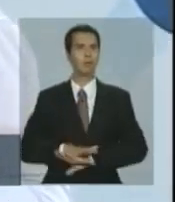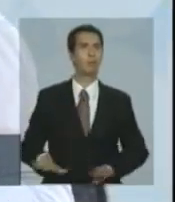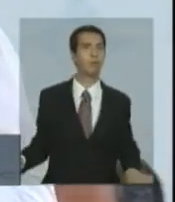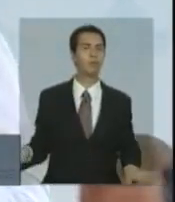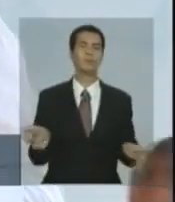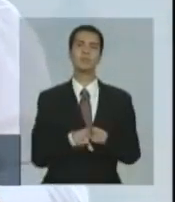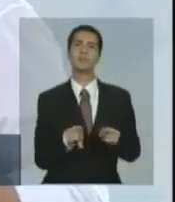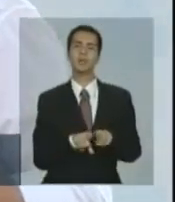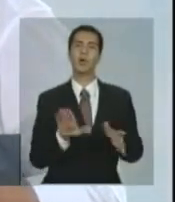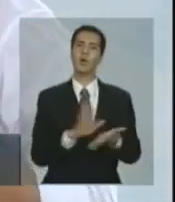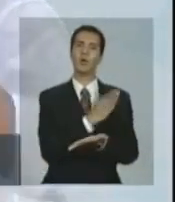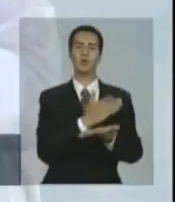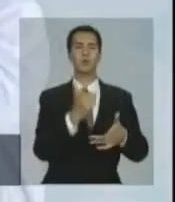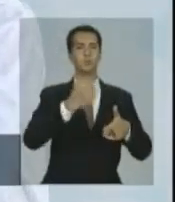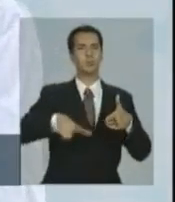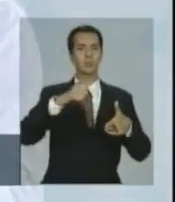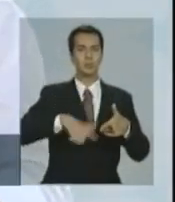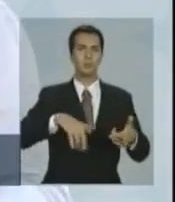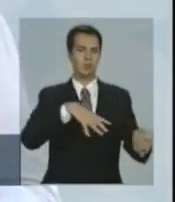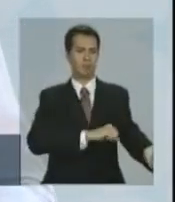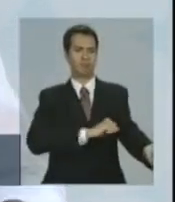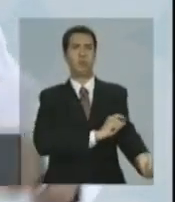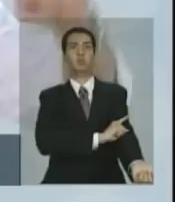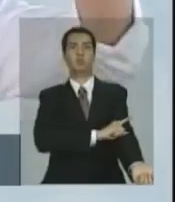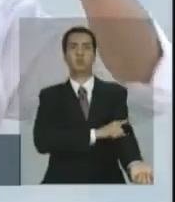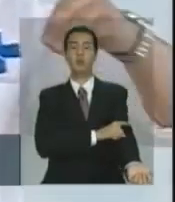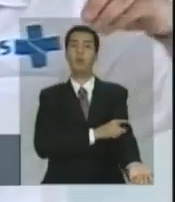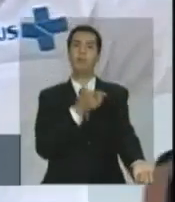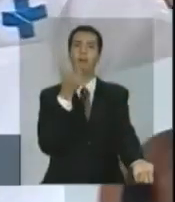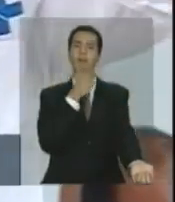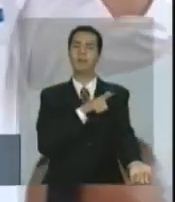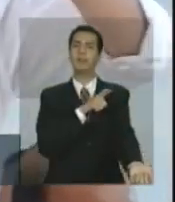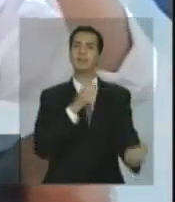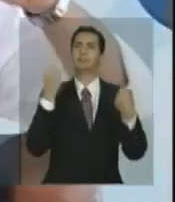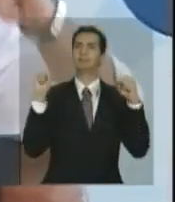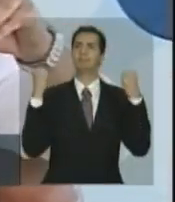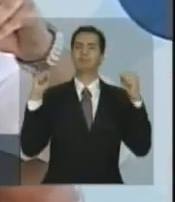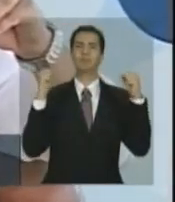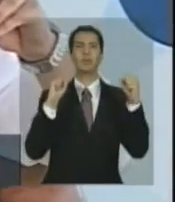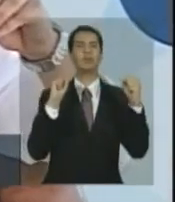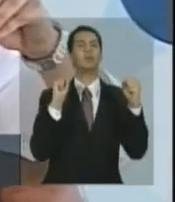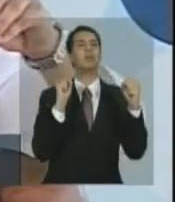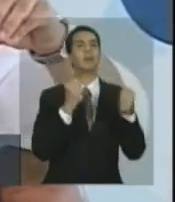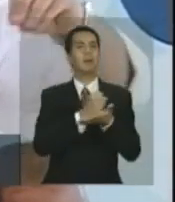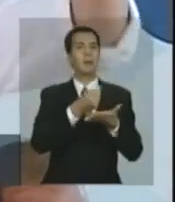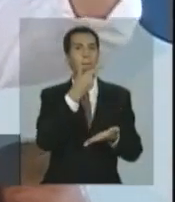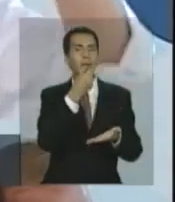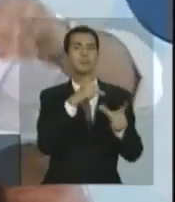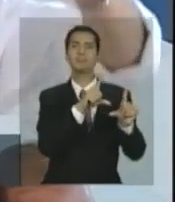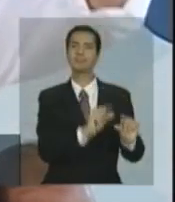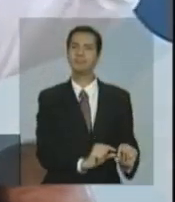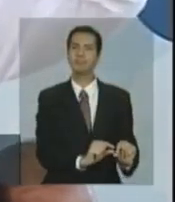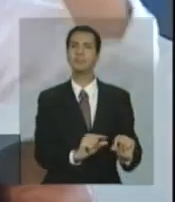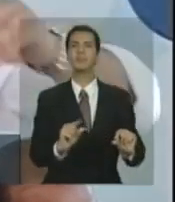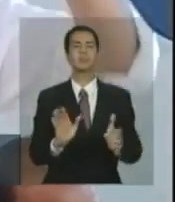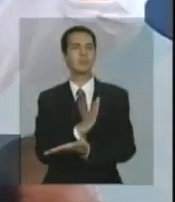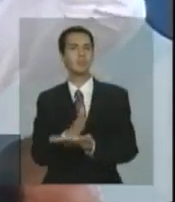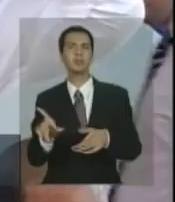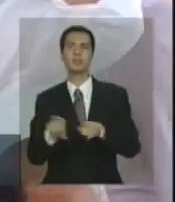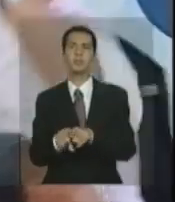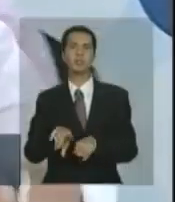começou a controlar melhor com exercício, remédio para diabetes. Ou seja, as clínicas de família, além de